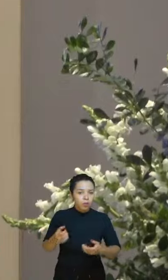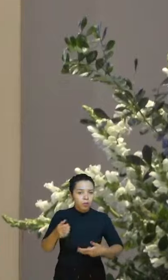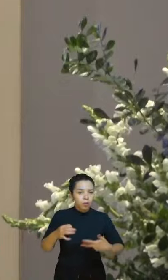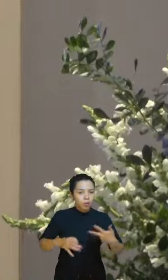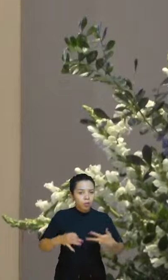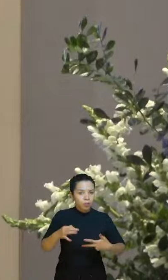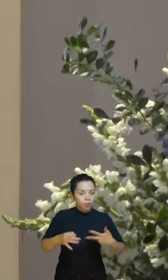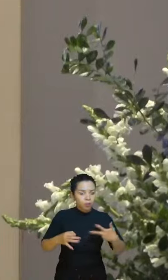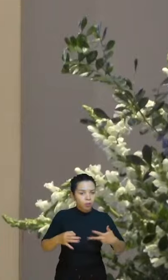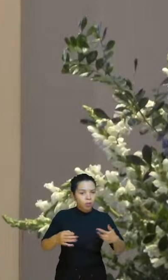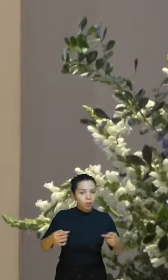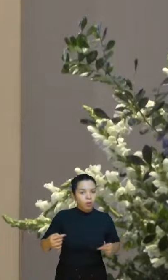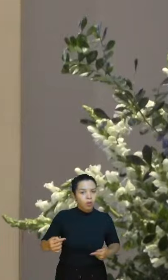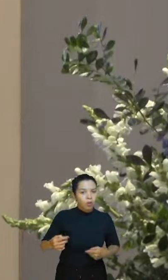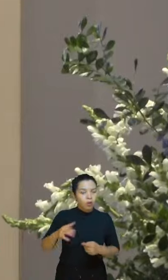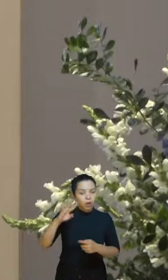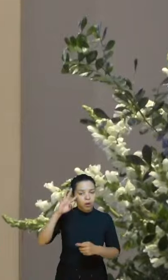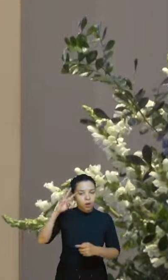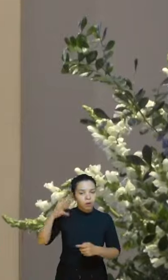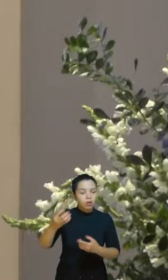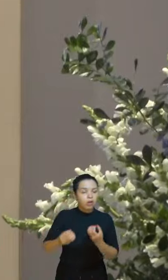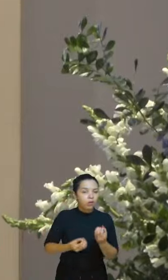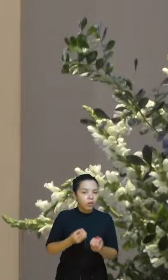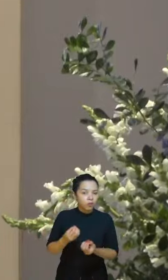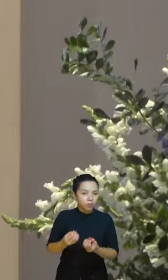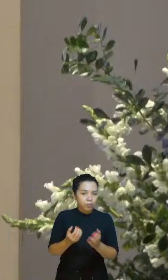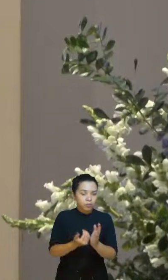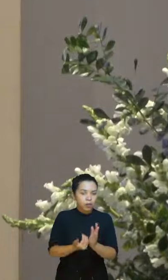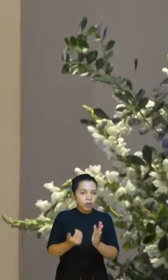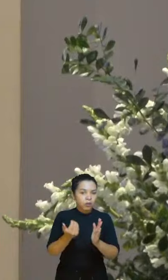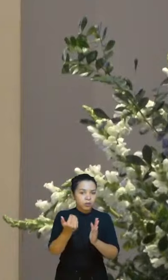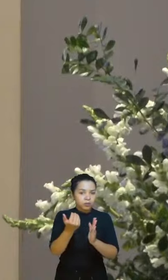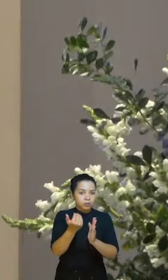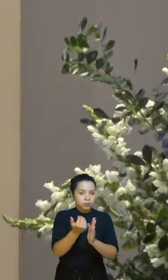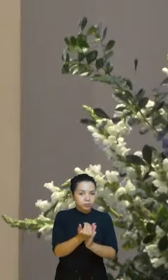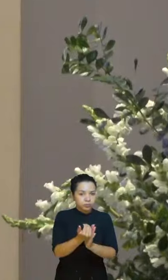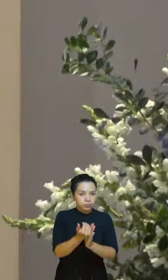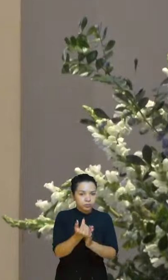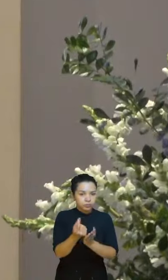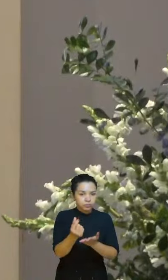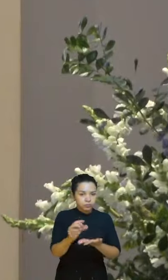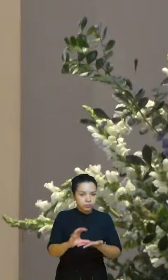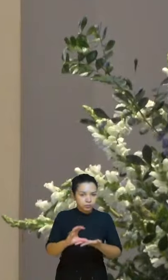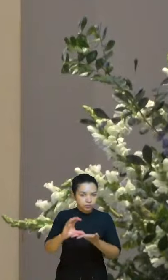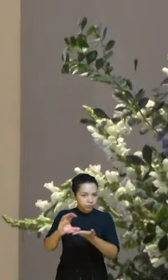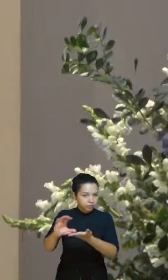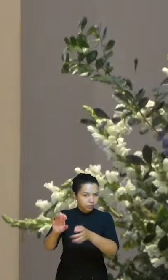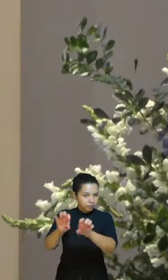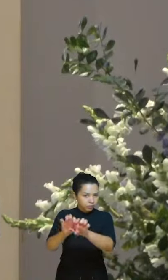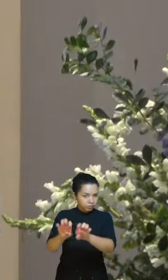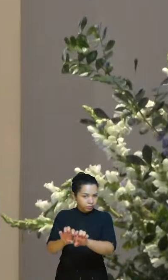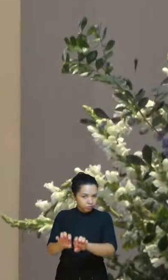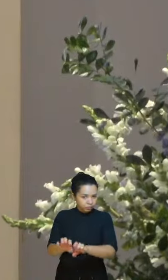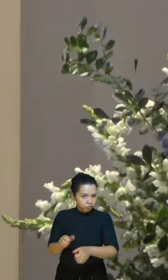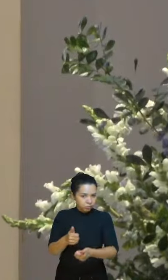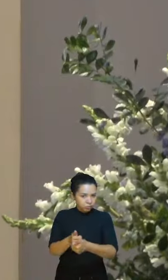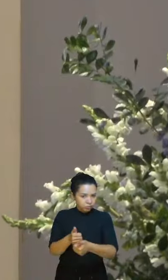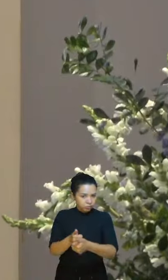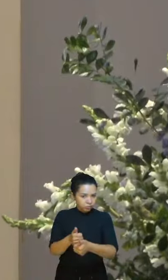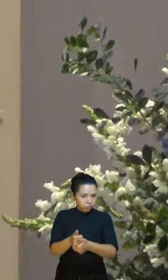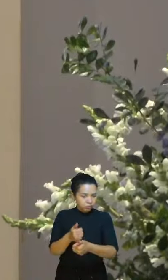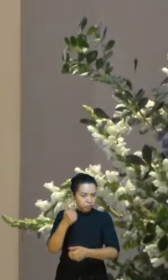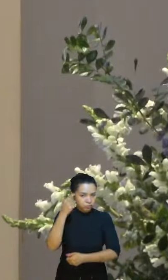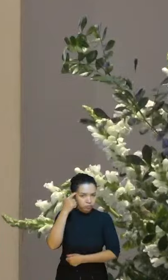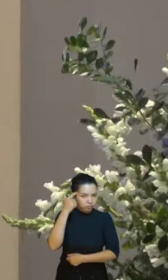respostas possíveis aumento dos recursos e da estrutura de tribunais que eu penso